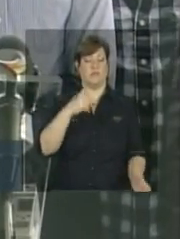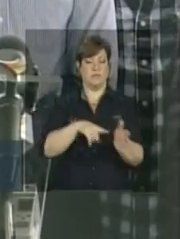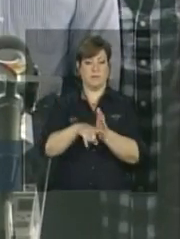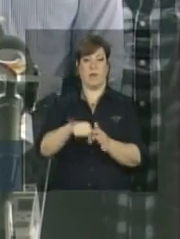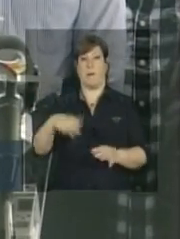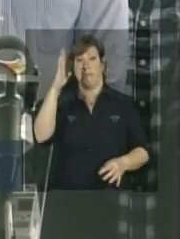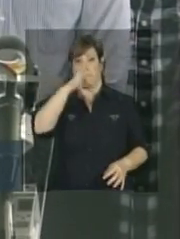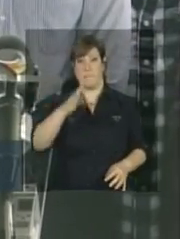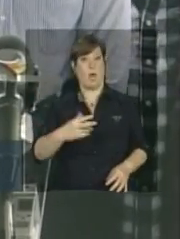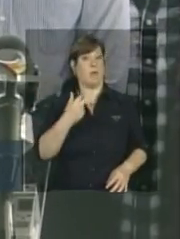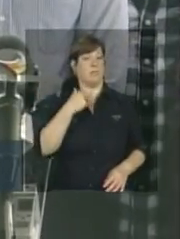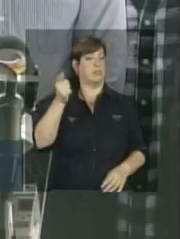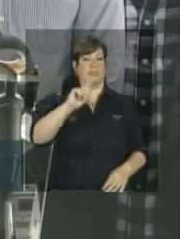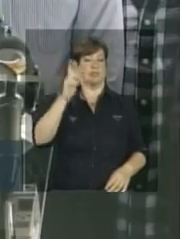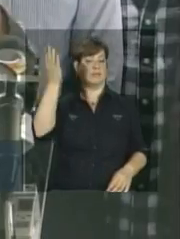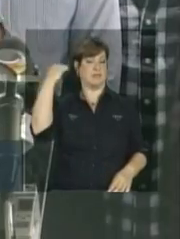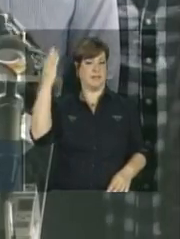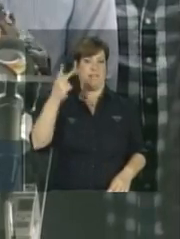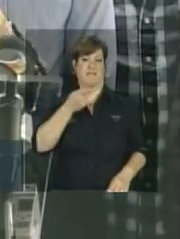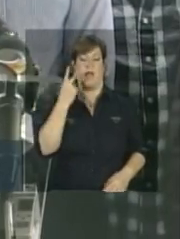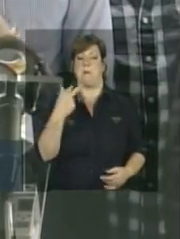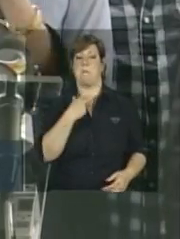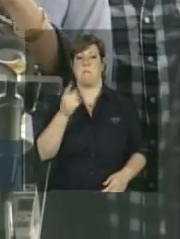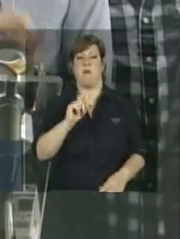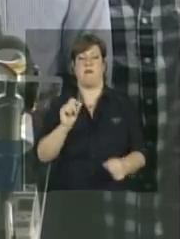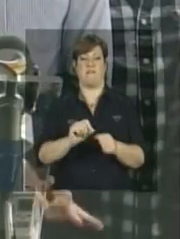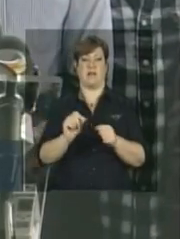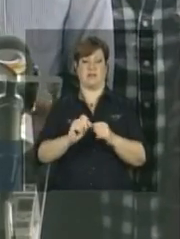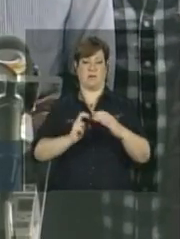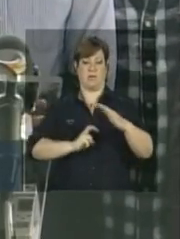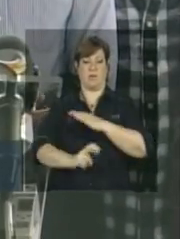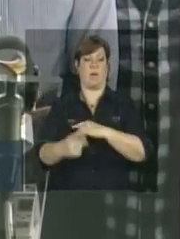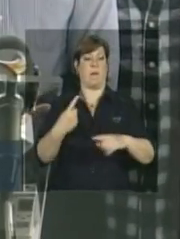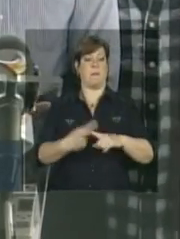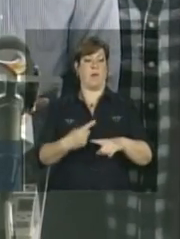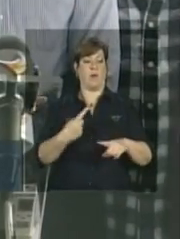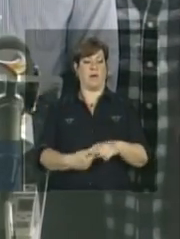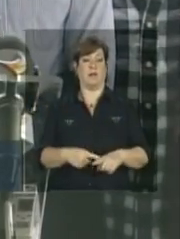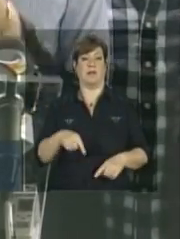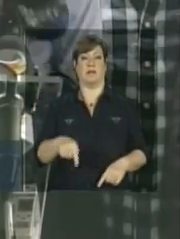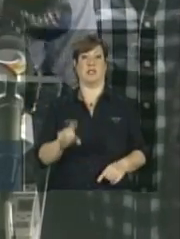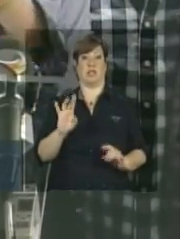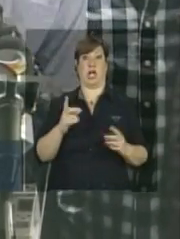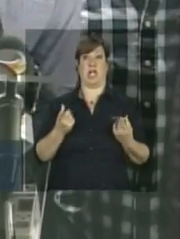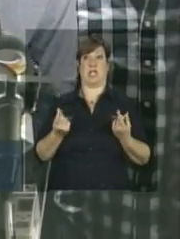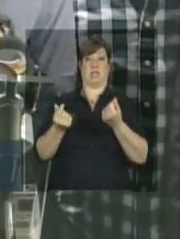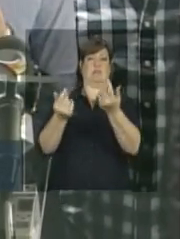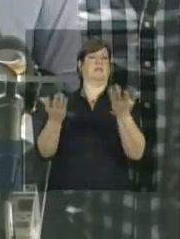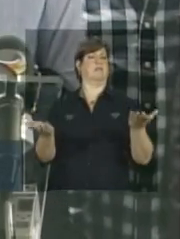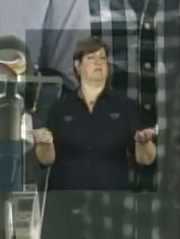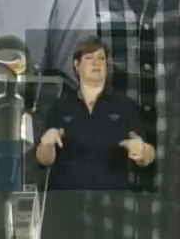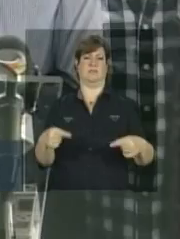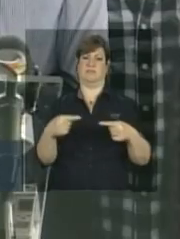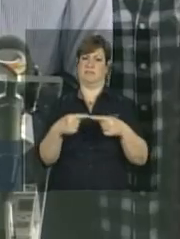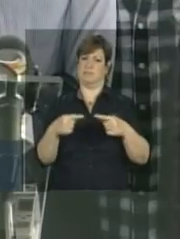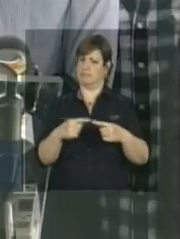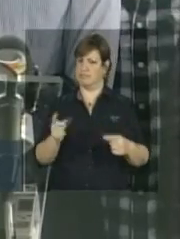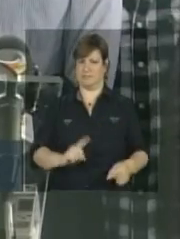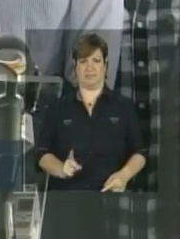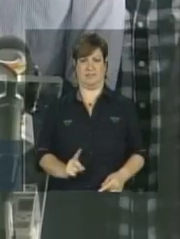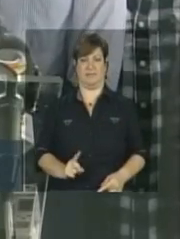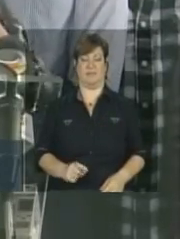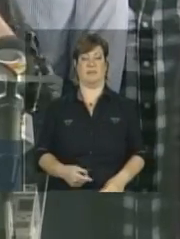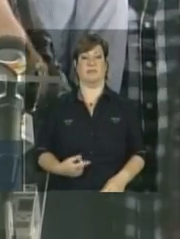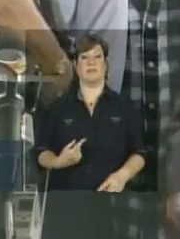não podia fazer metrô, porque o metrô era uma coisa de rico, o que é um escândalo, um absurdo. Por